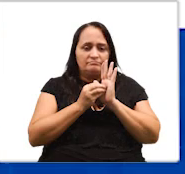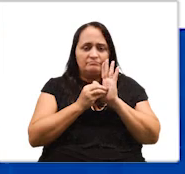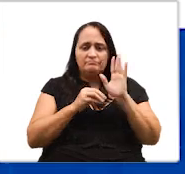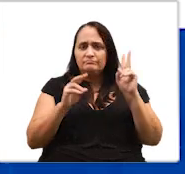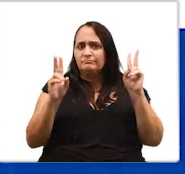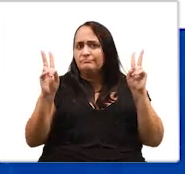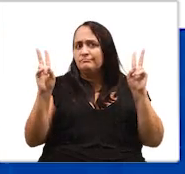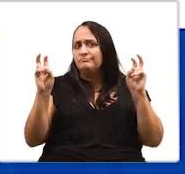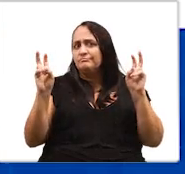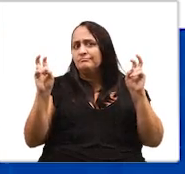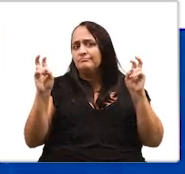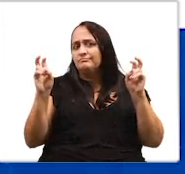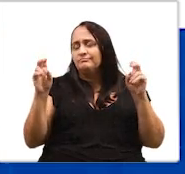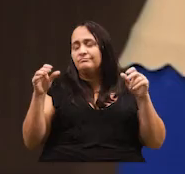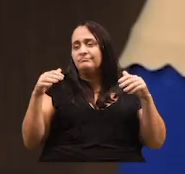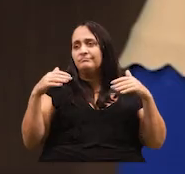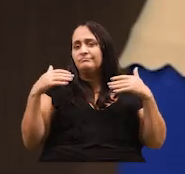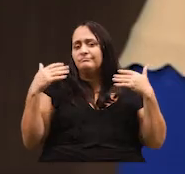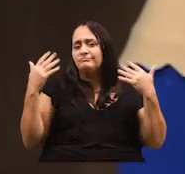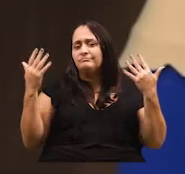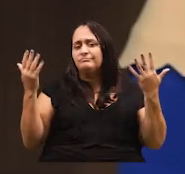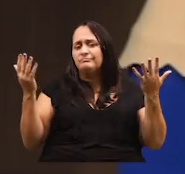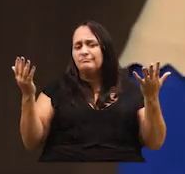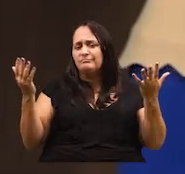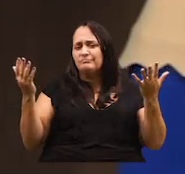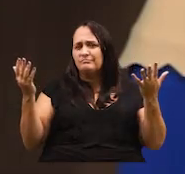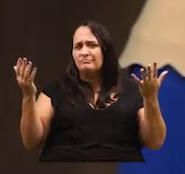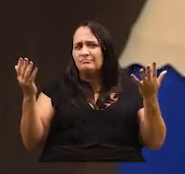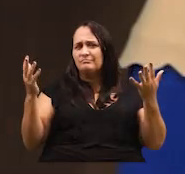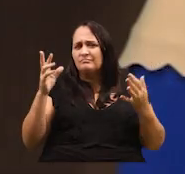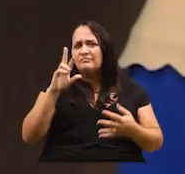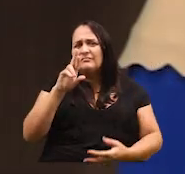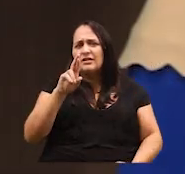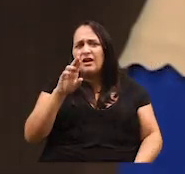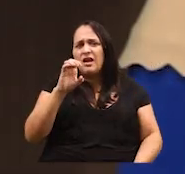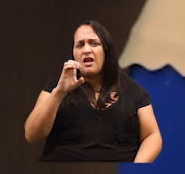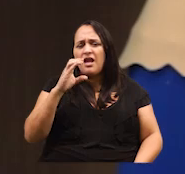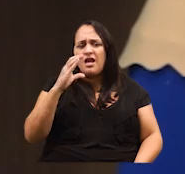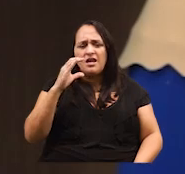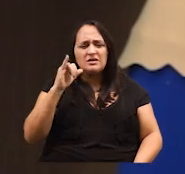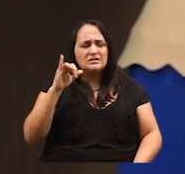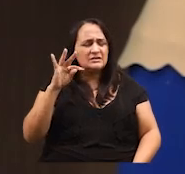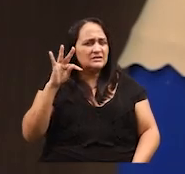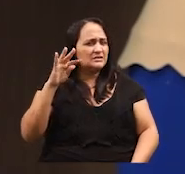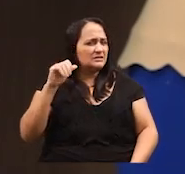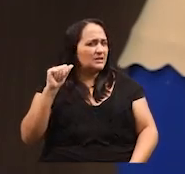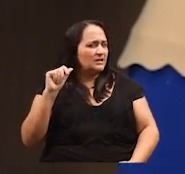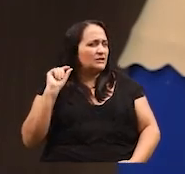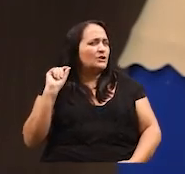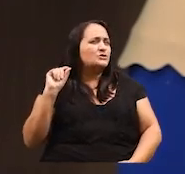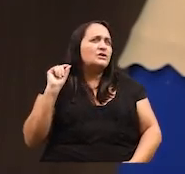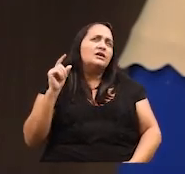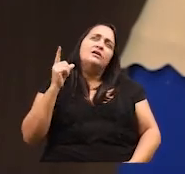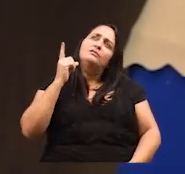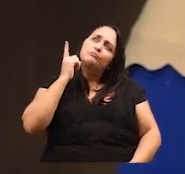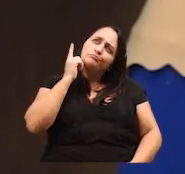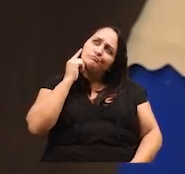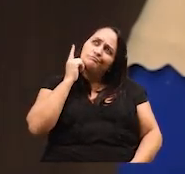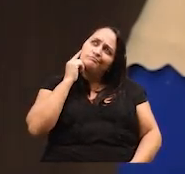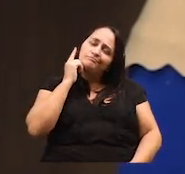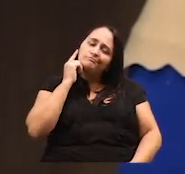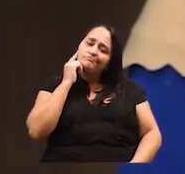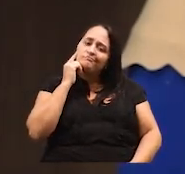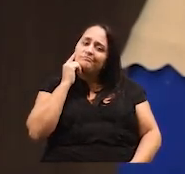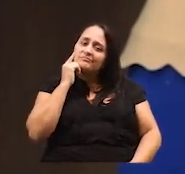Afinal de contas, é receita de quem ali que eu coloquei? Será que você adivinha de que é que eu